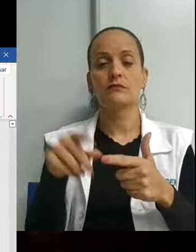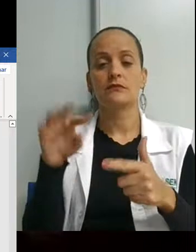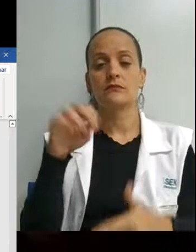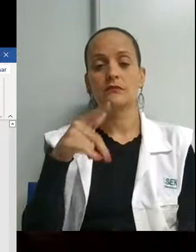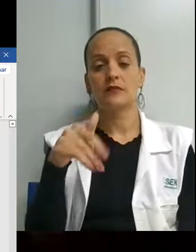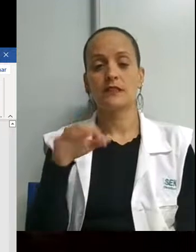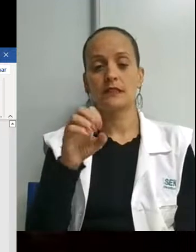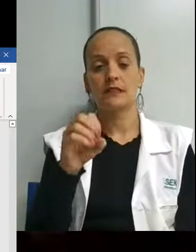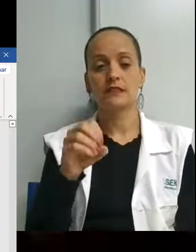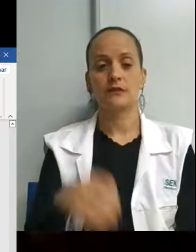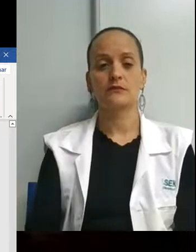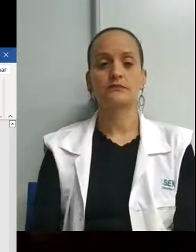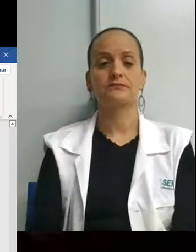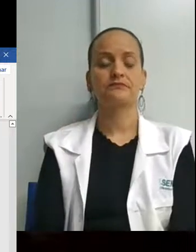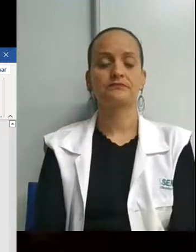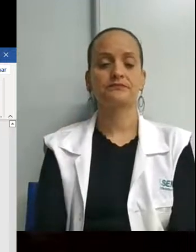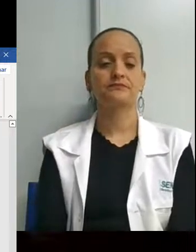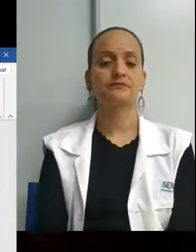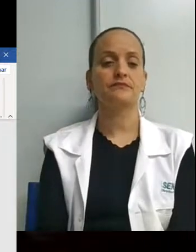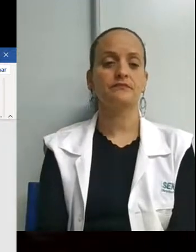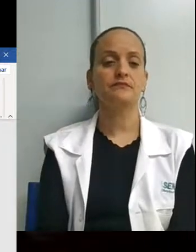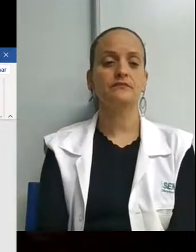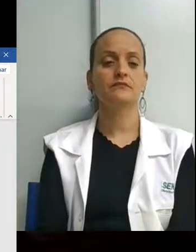certo? A fórmula da corrente é essa.